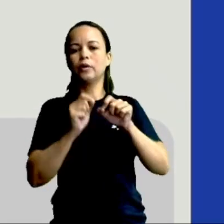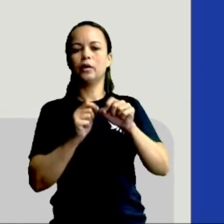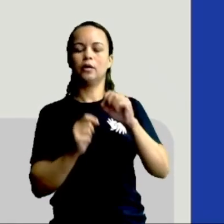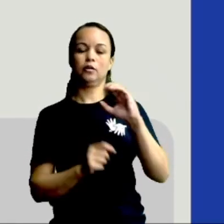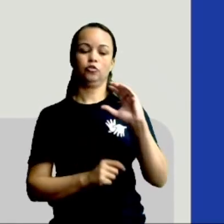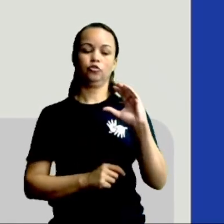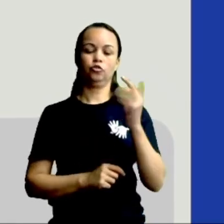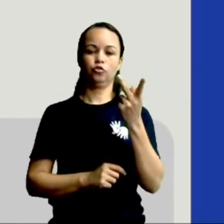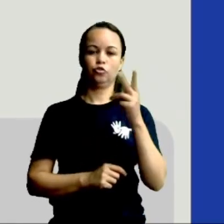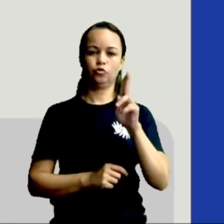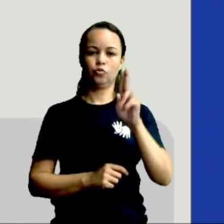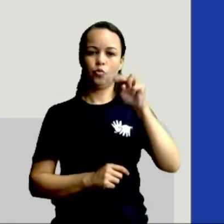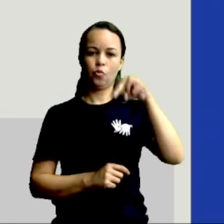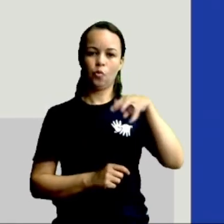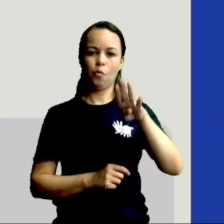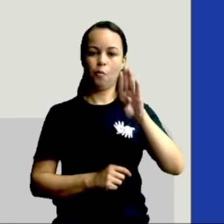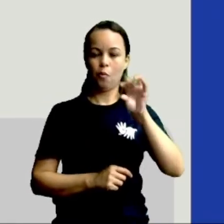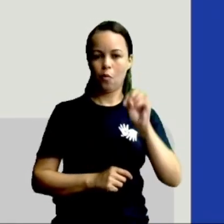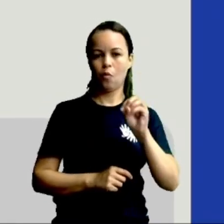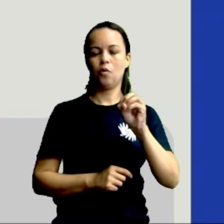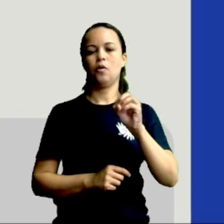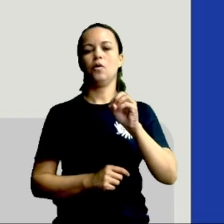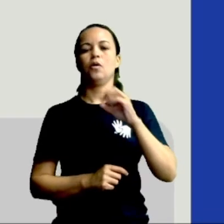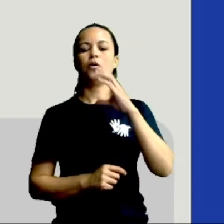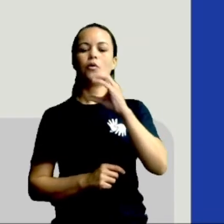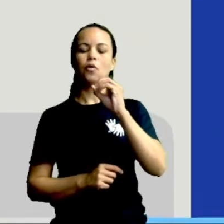Chumbo, cobre e o cromo.